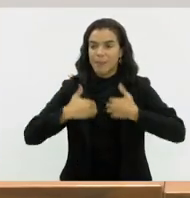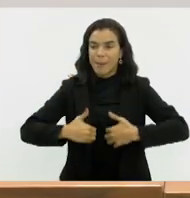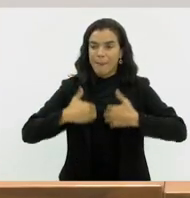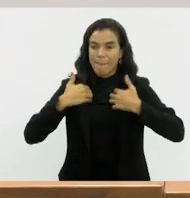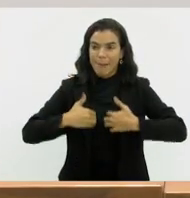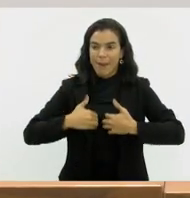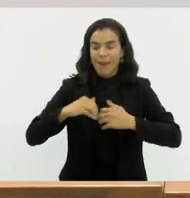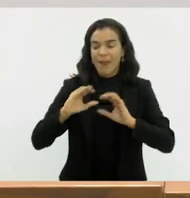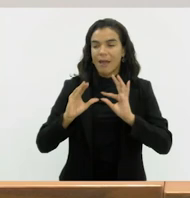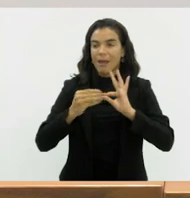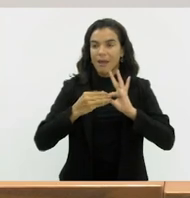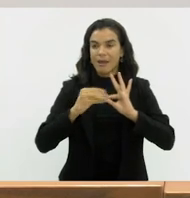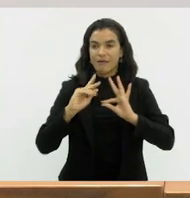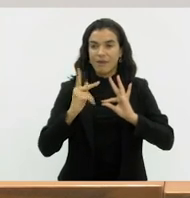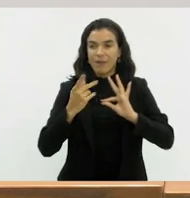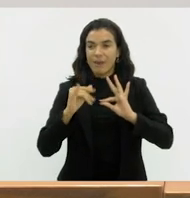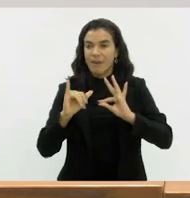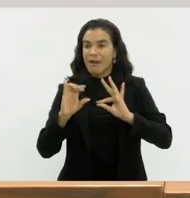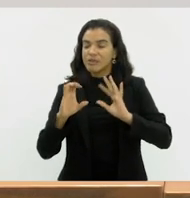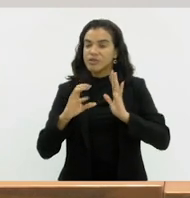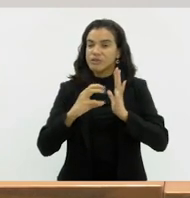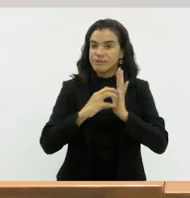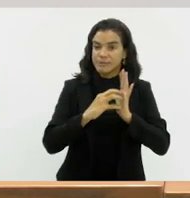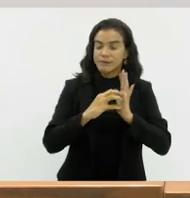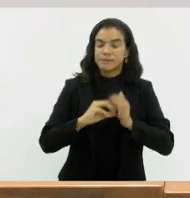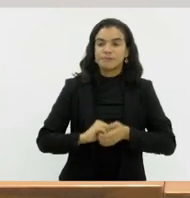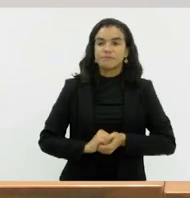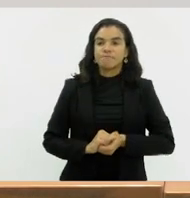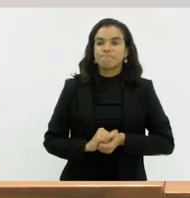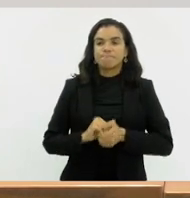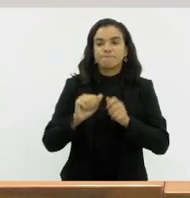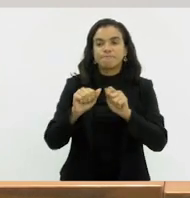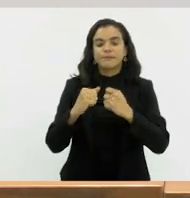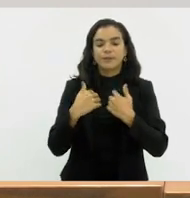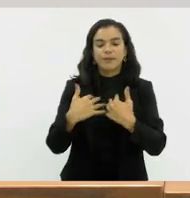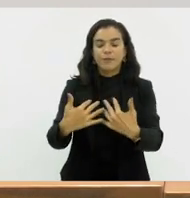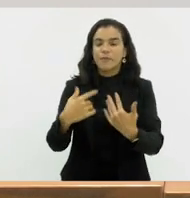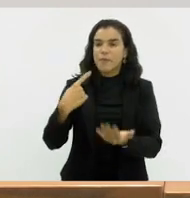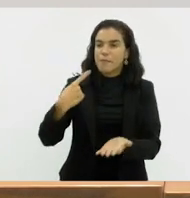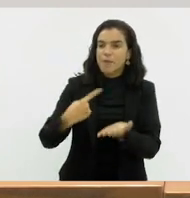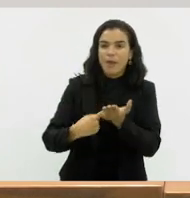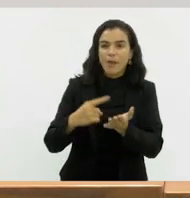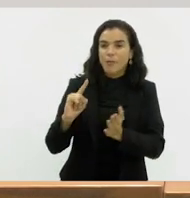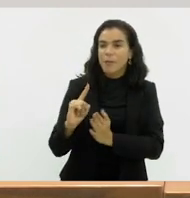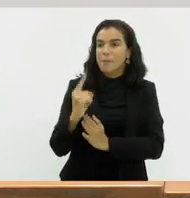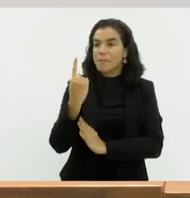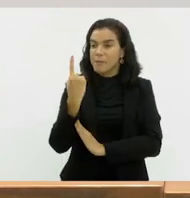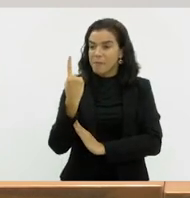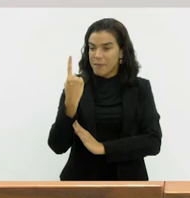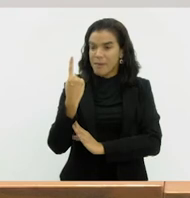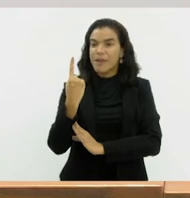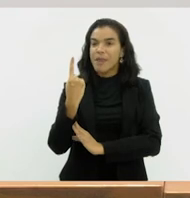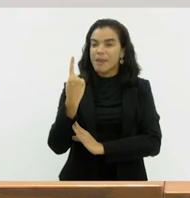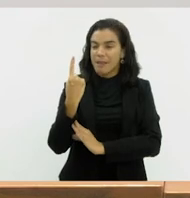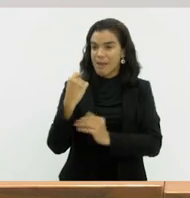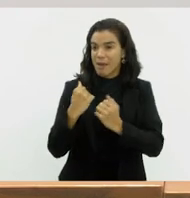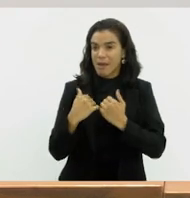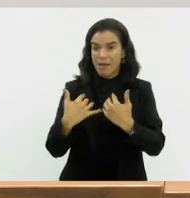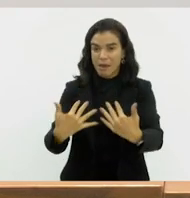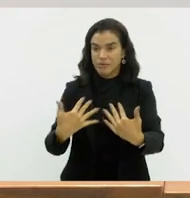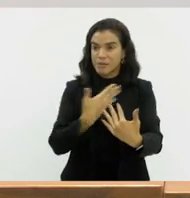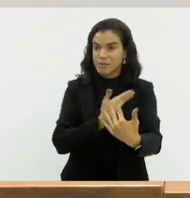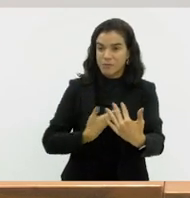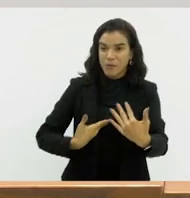AIDS. Essa audiência foi marcada exatamente como a primeira audiência do ano, então